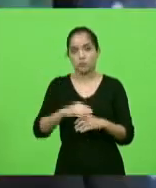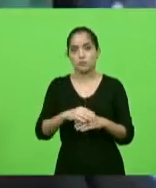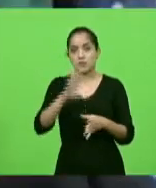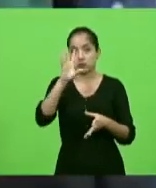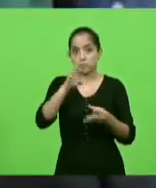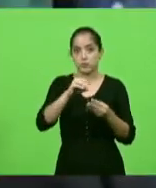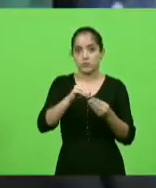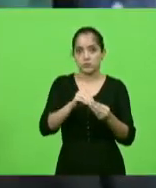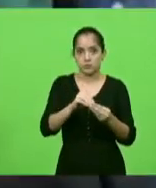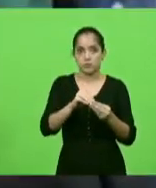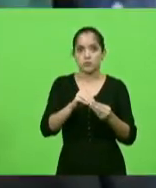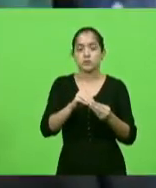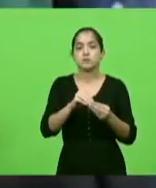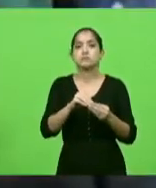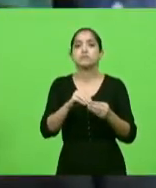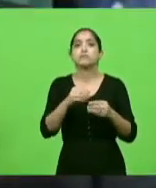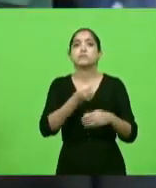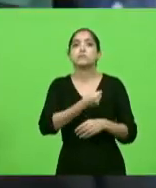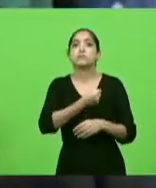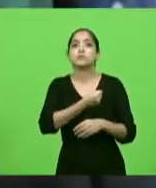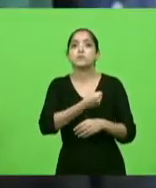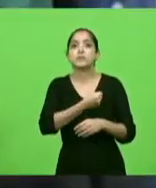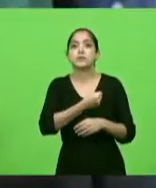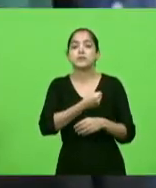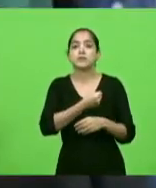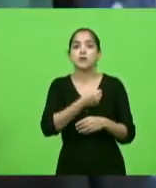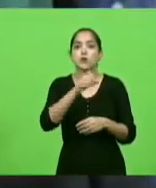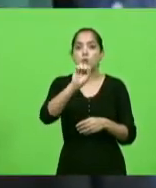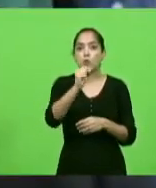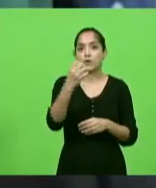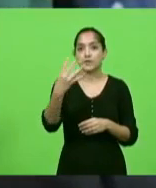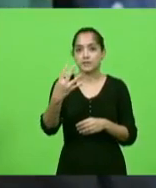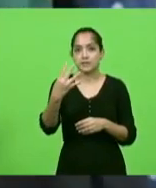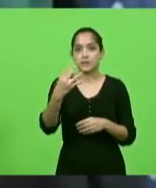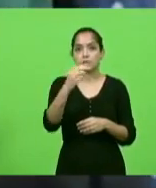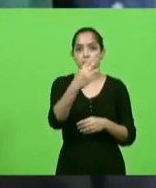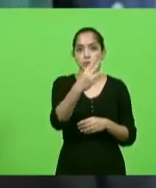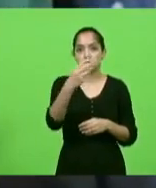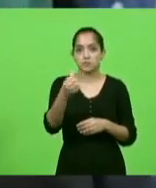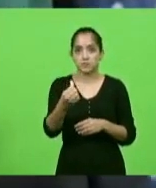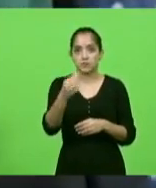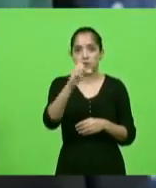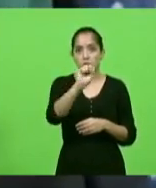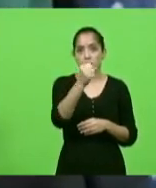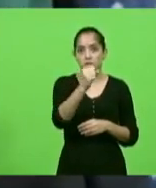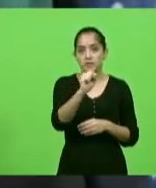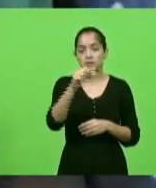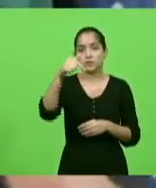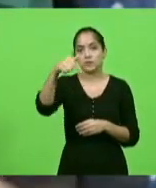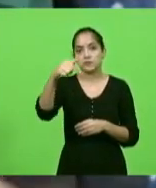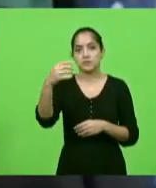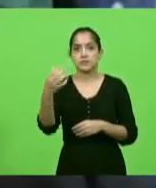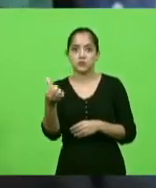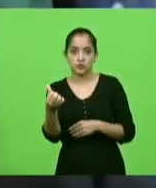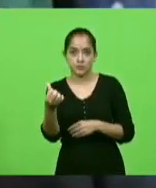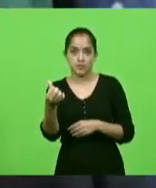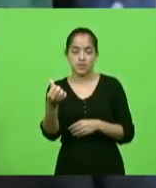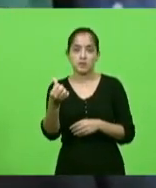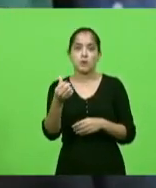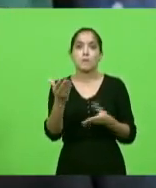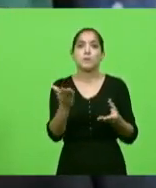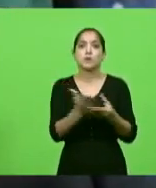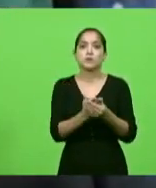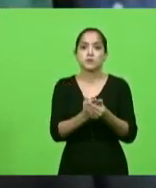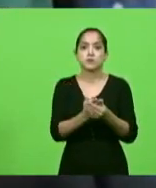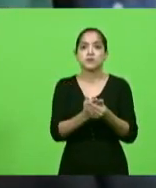conclusões do inquérito civil público de número de folhas 8436 a 8476 processo